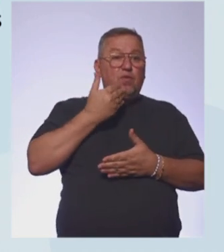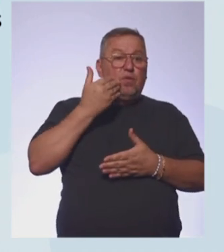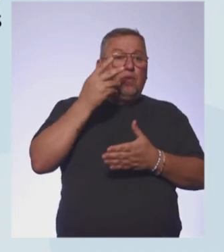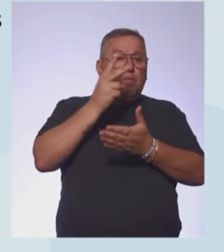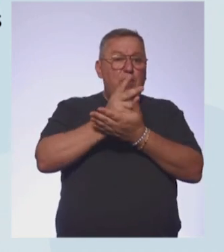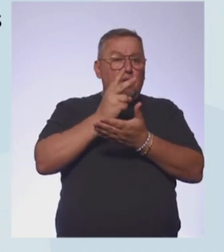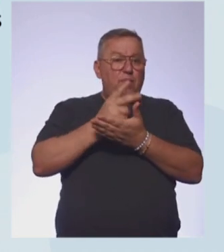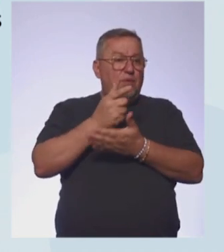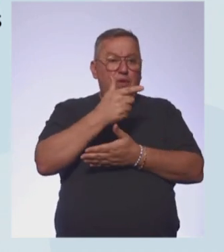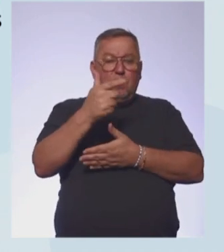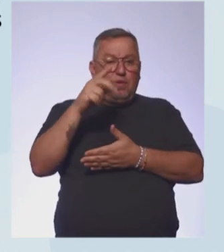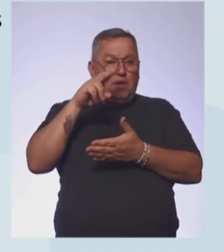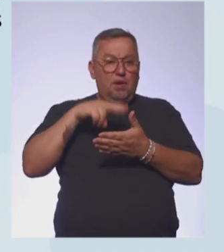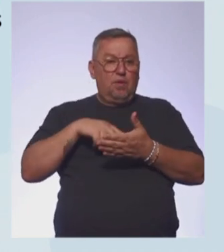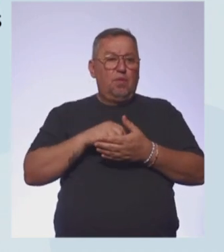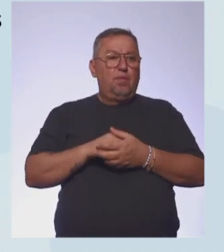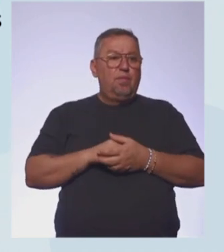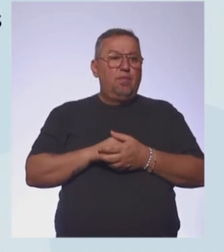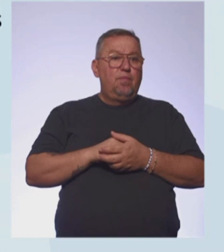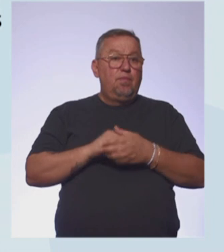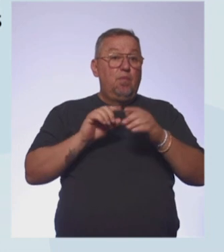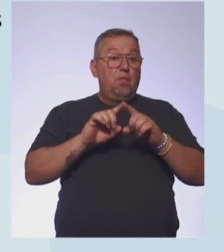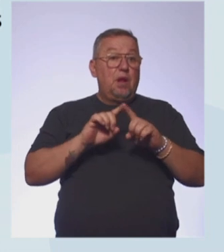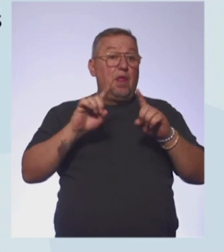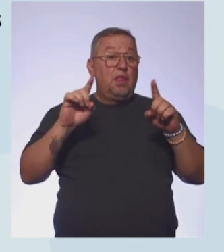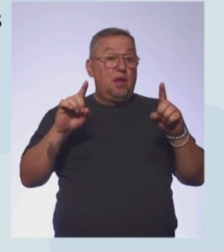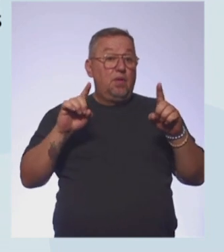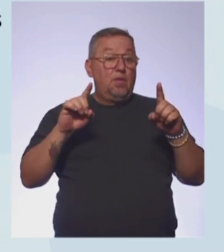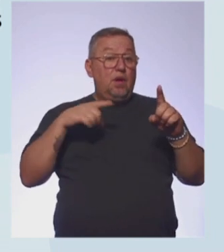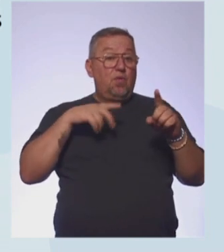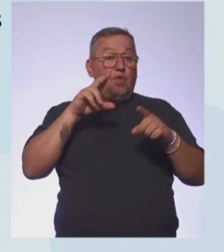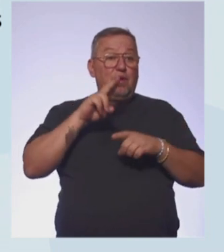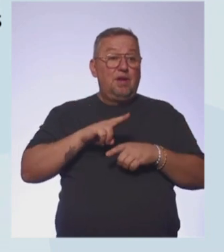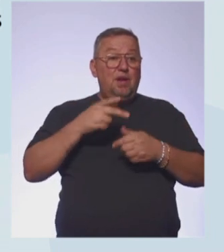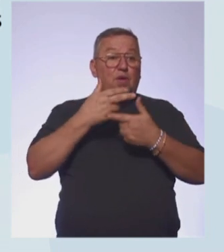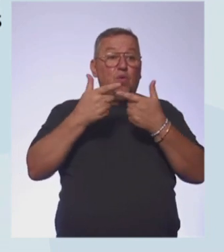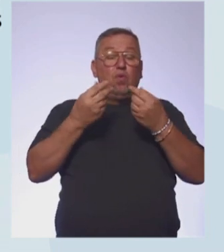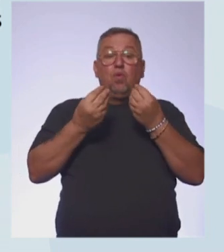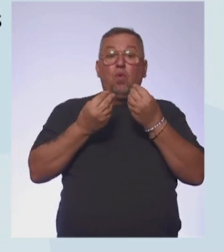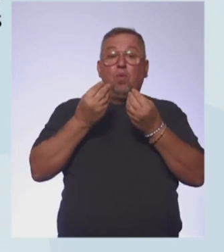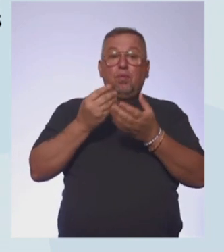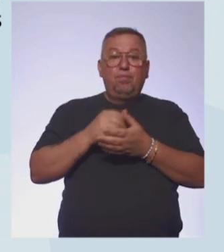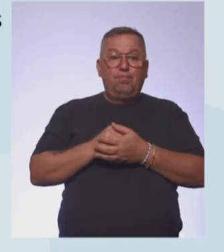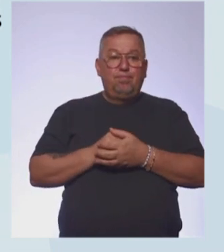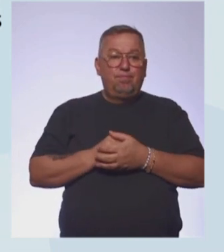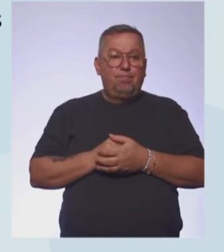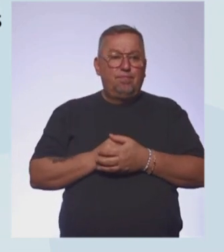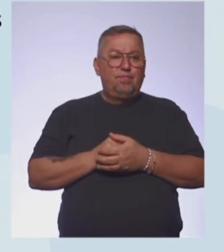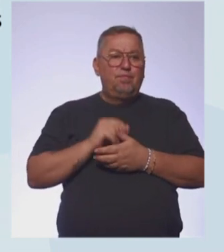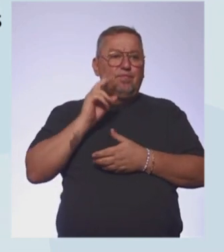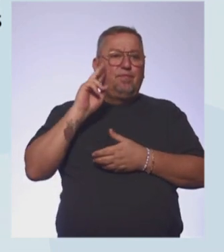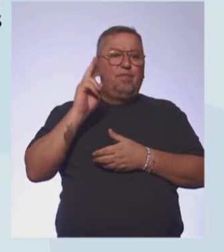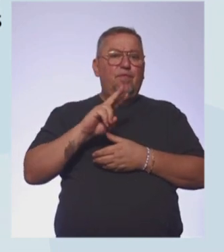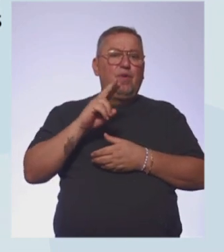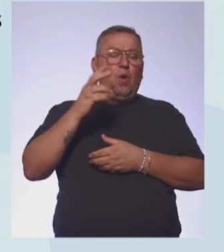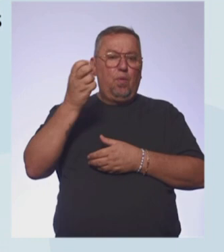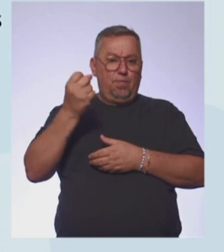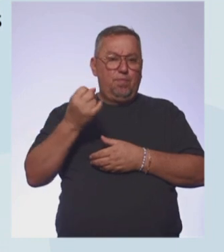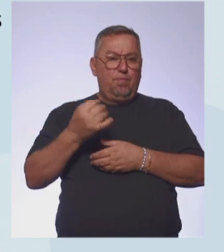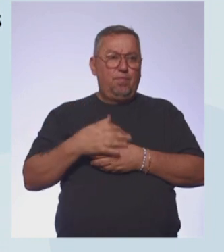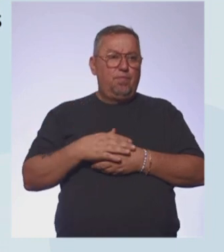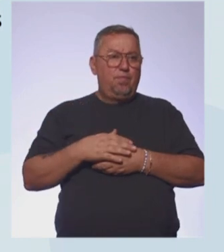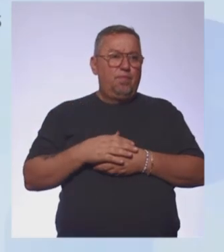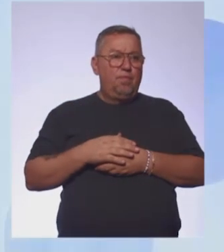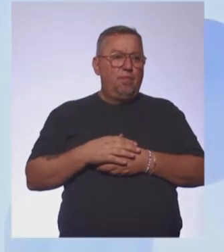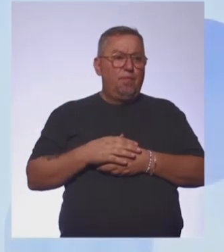mesmo que não o tenha lido. Para tanto, ela utiliza recursos como... Olha só, eu já comecei